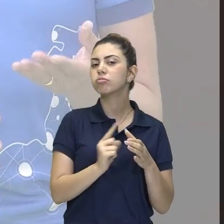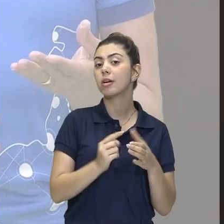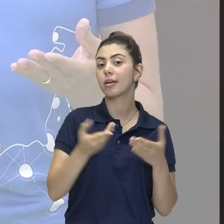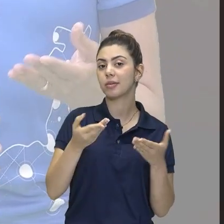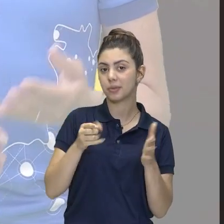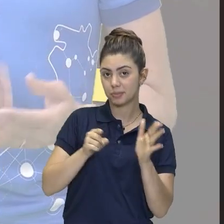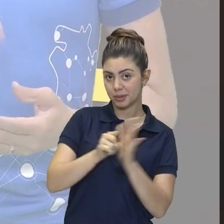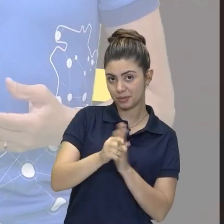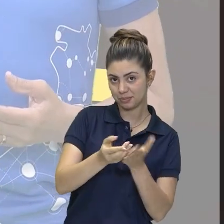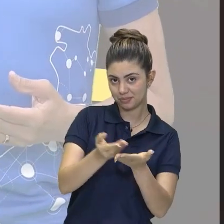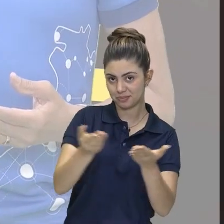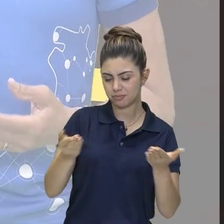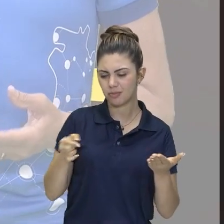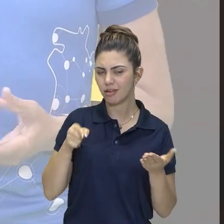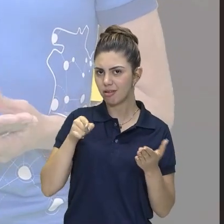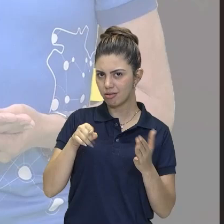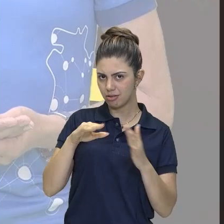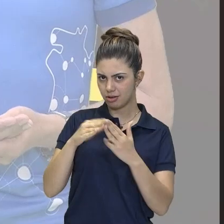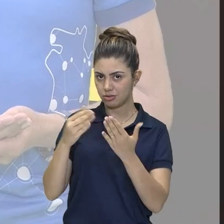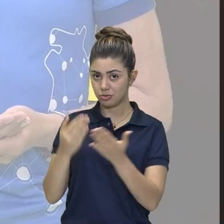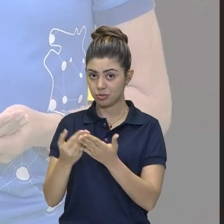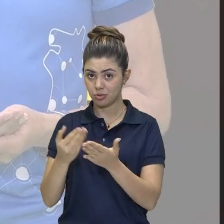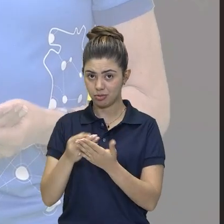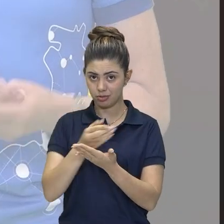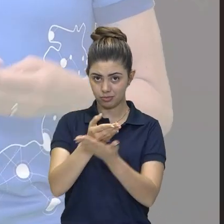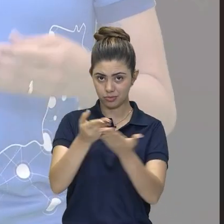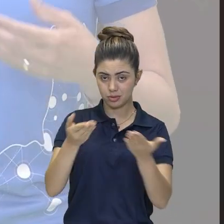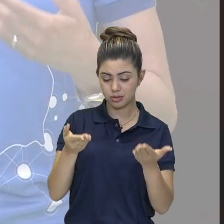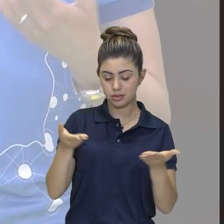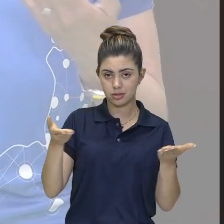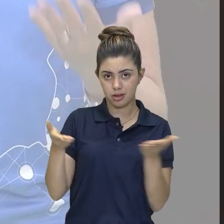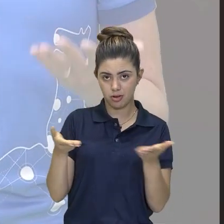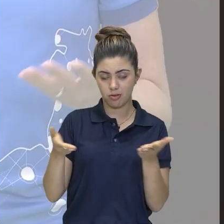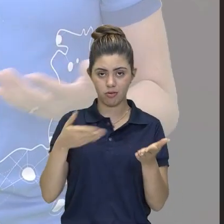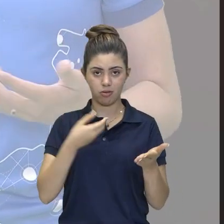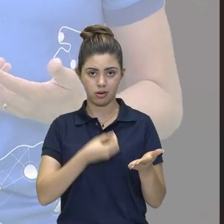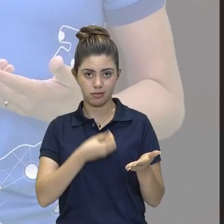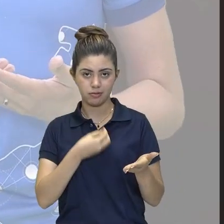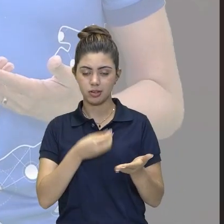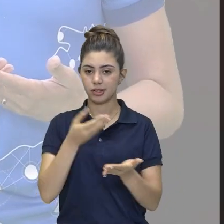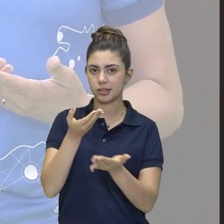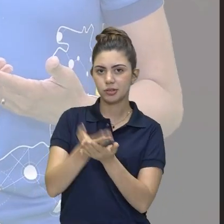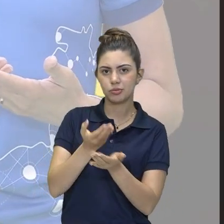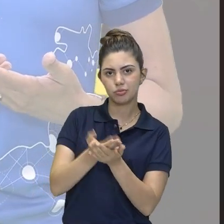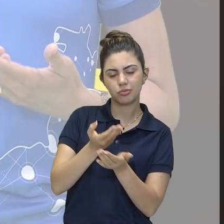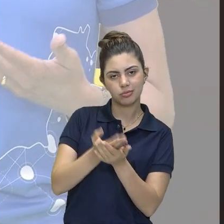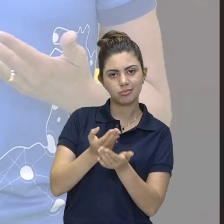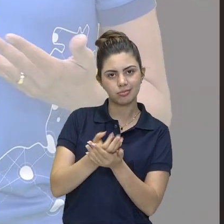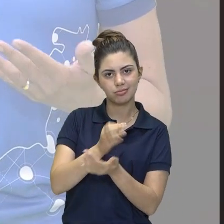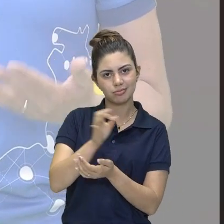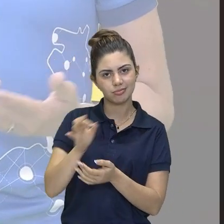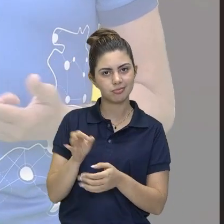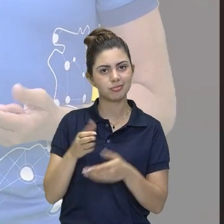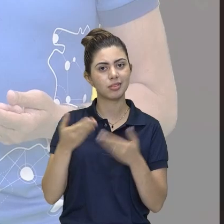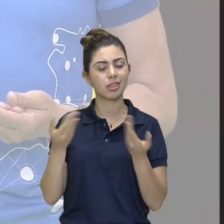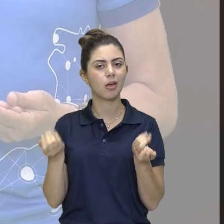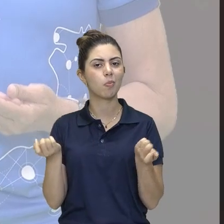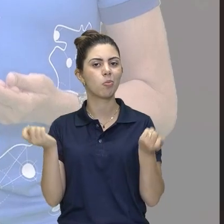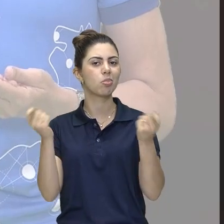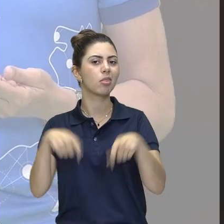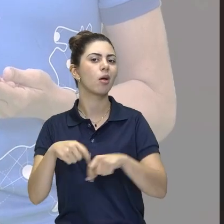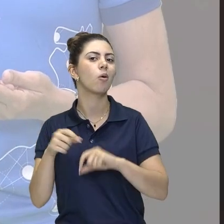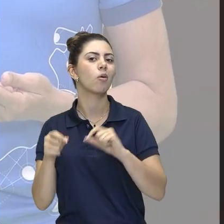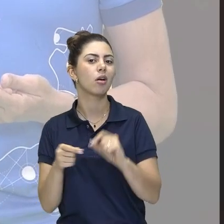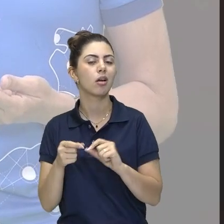a escola, o momento em que vocês estão vivendo, né, estudando, tendo aí a